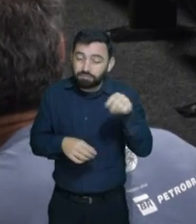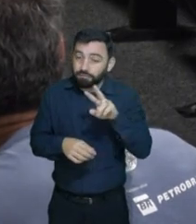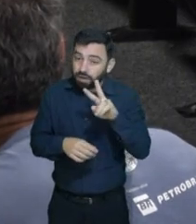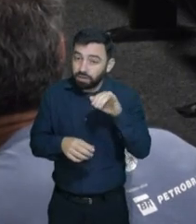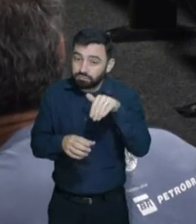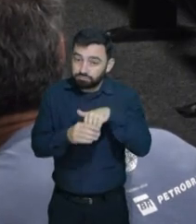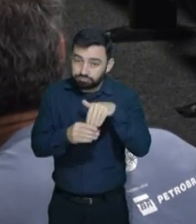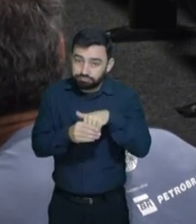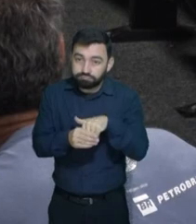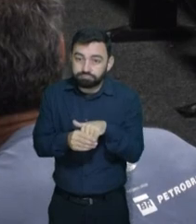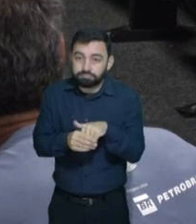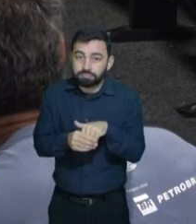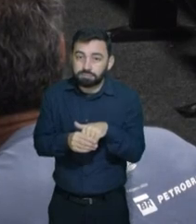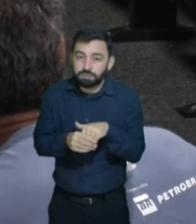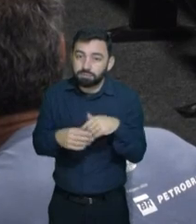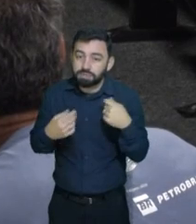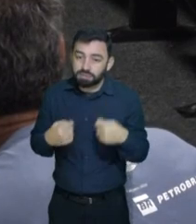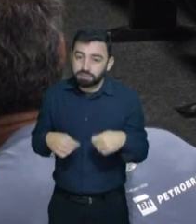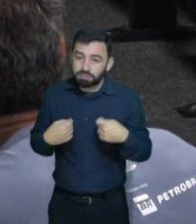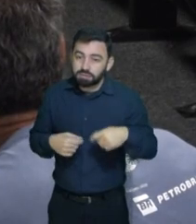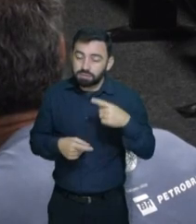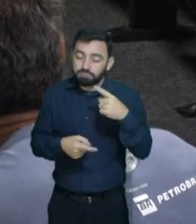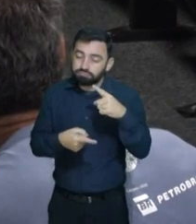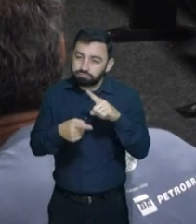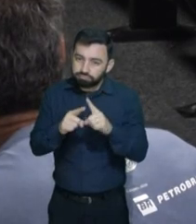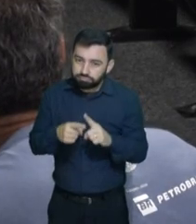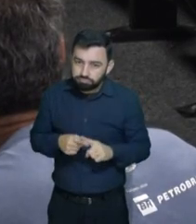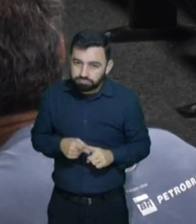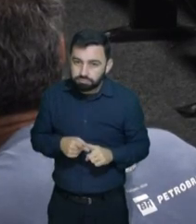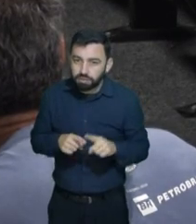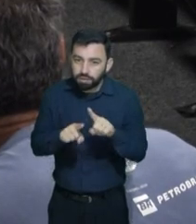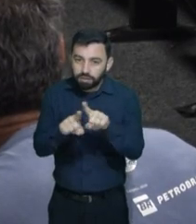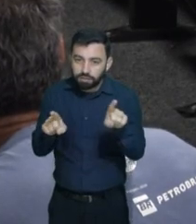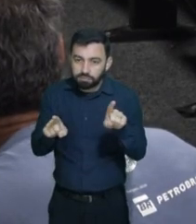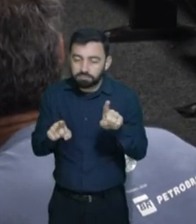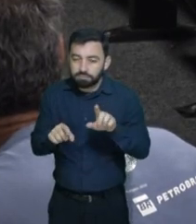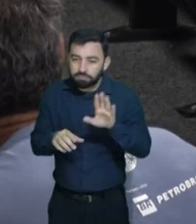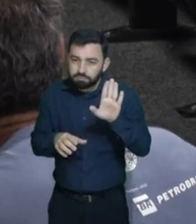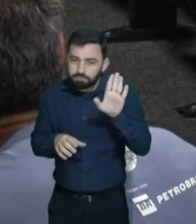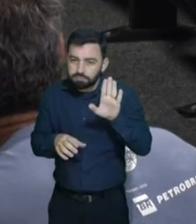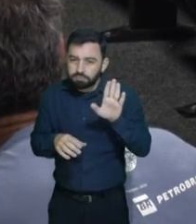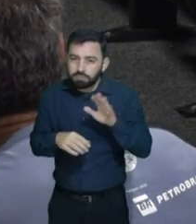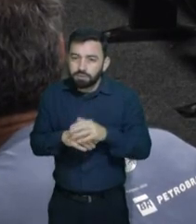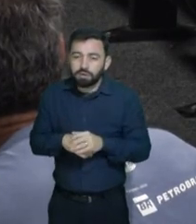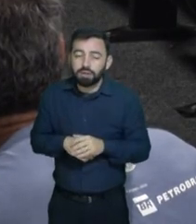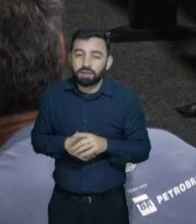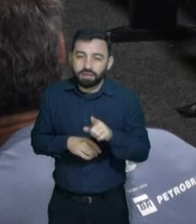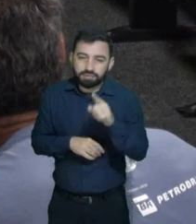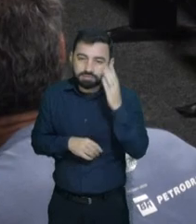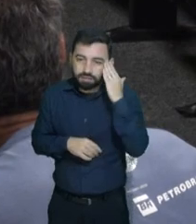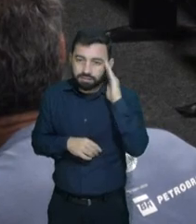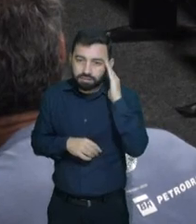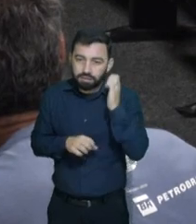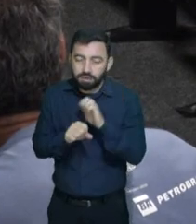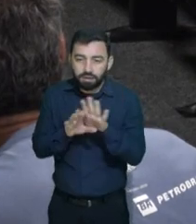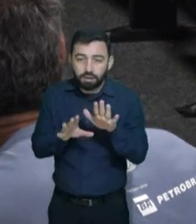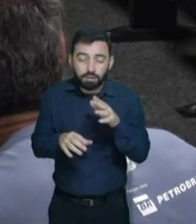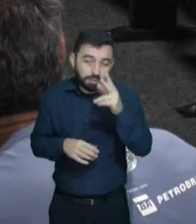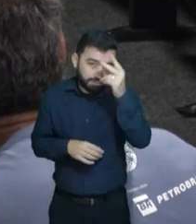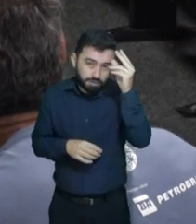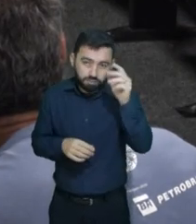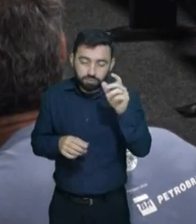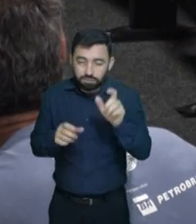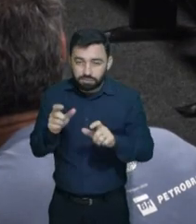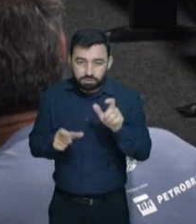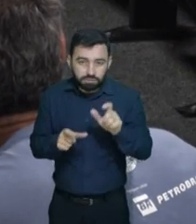as eleições municipais, a gente precisa dialogar com os eleitores para eles entenderem que o que hoje a prefeitura,